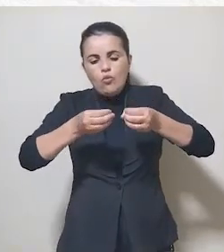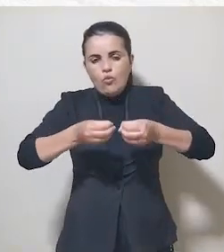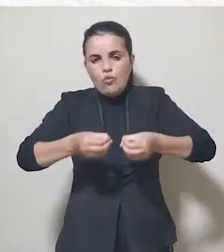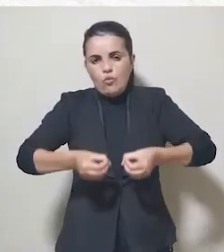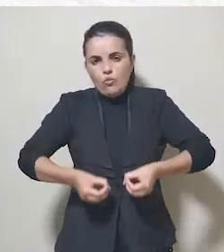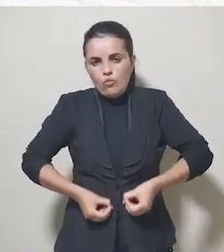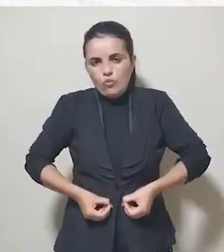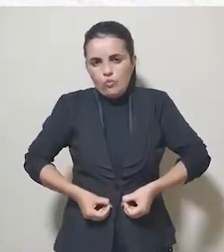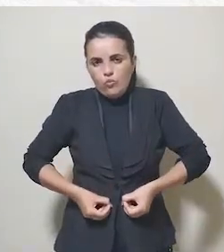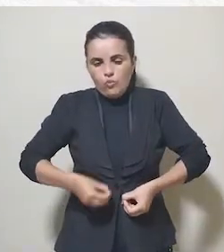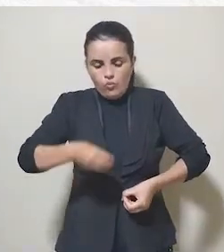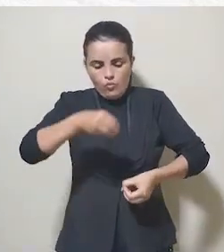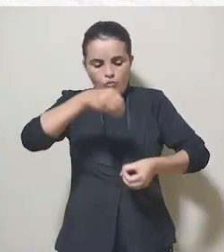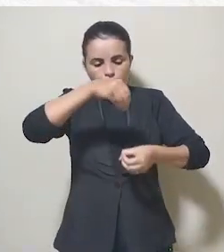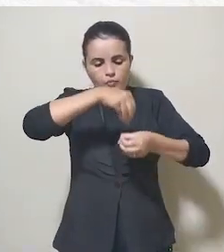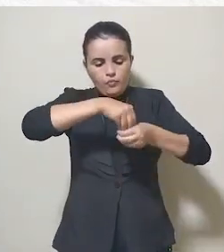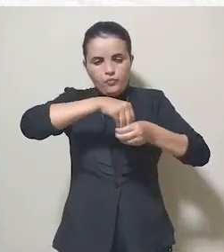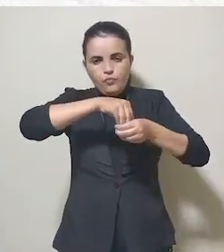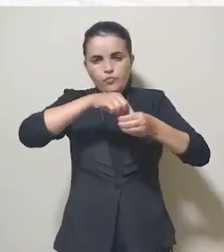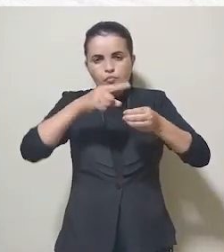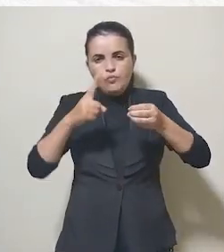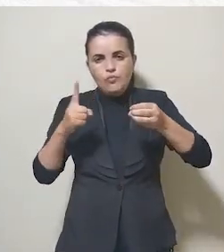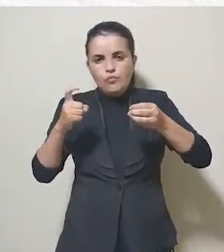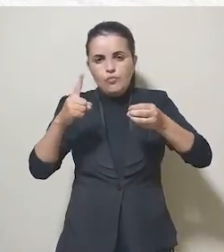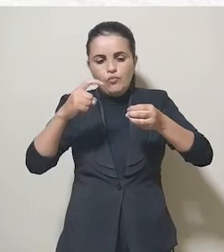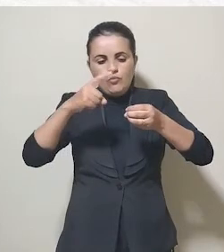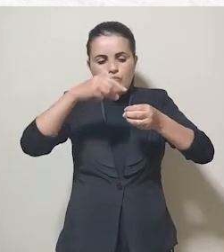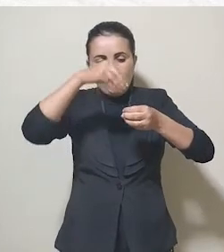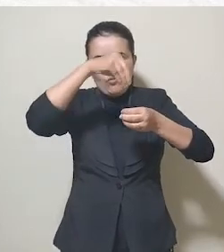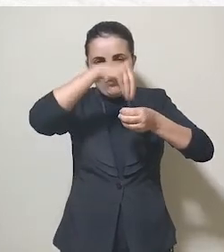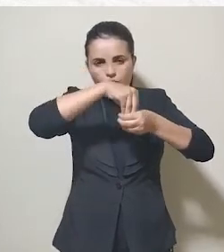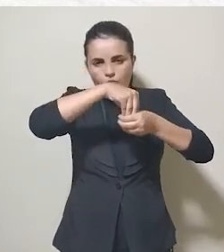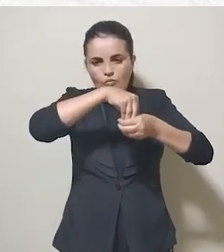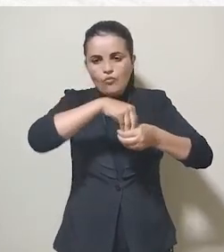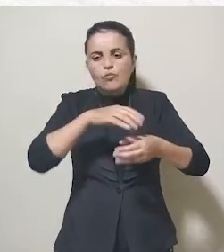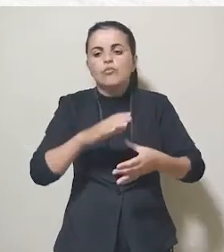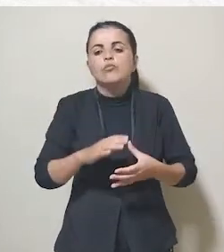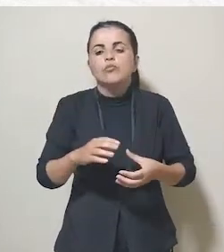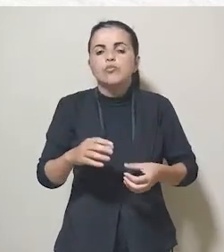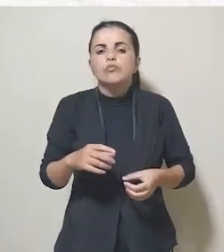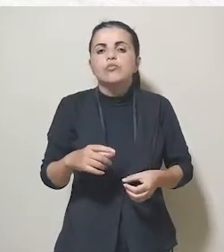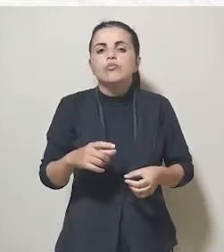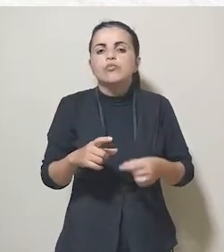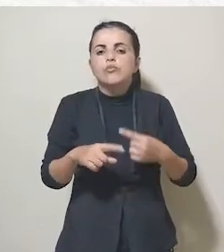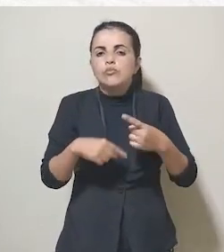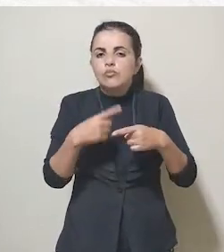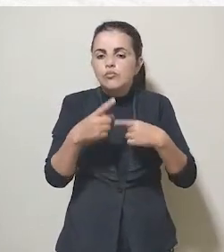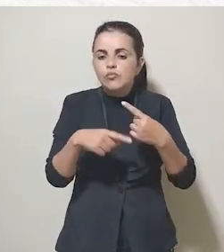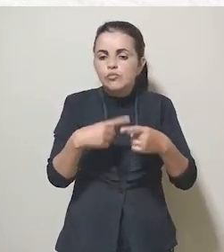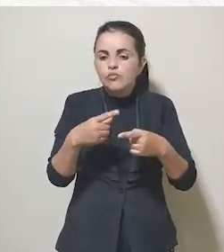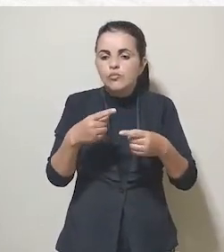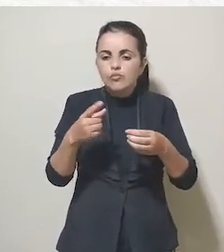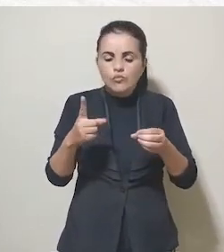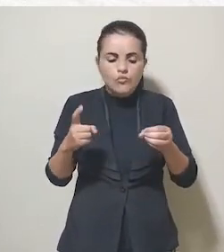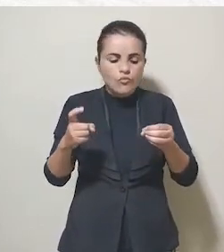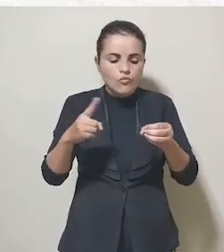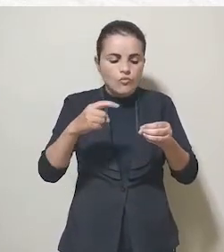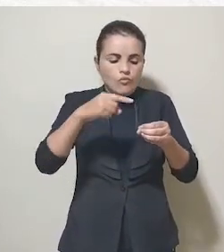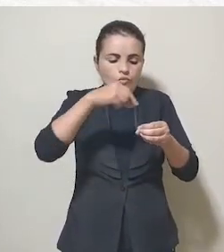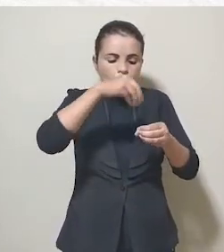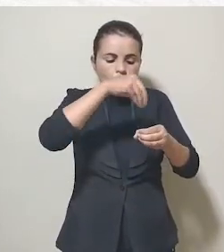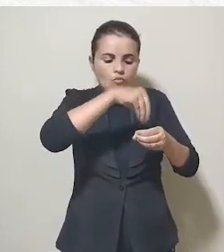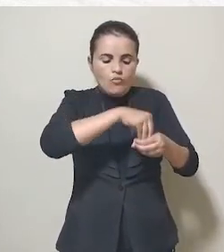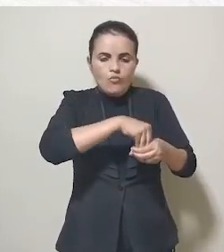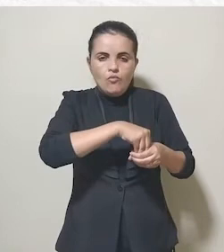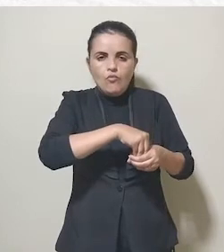onde os espermatozoides são armazenados. Então a gente vê aqui no testículo a produção. E após a sua produção, eles são armazenados nessa